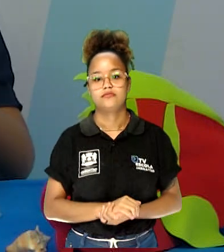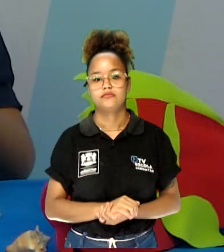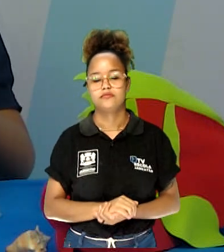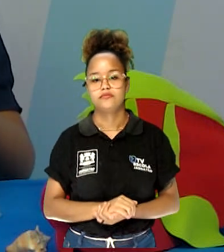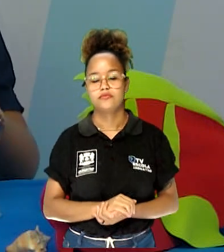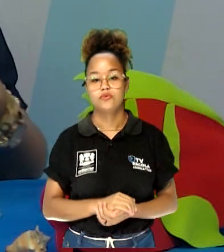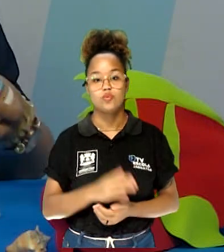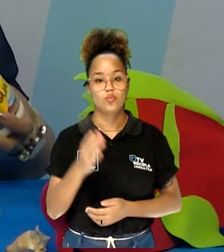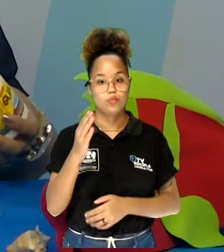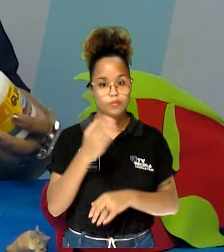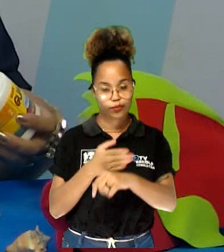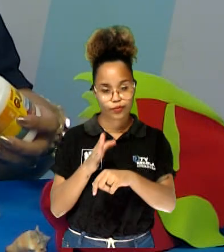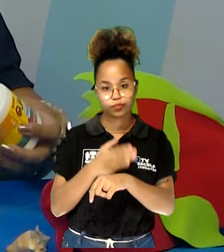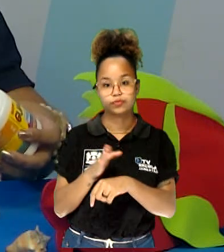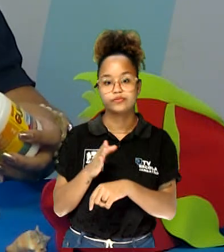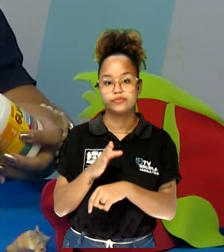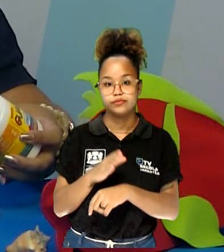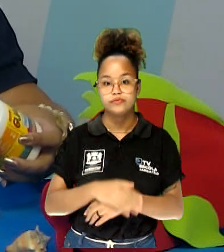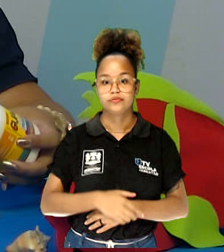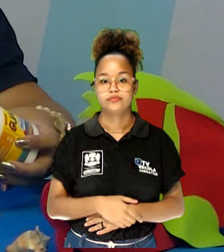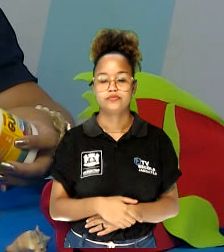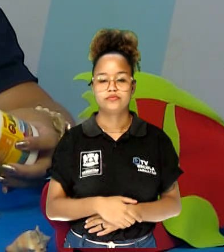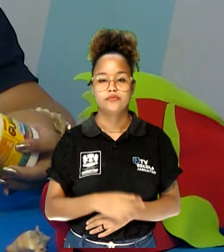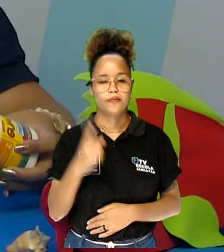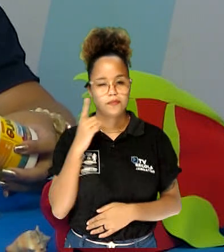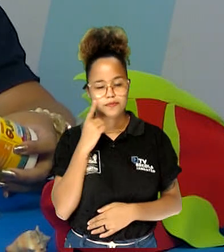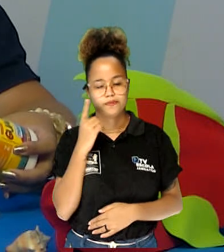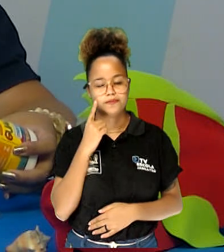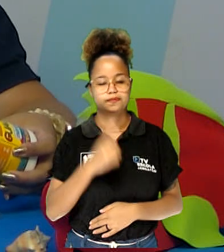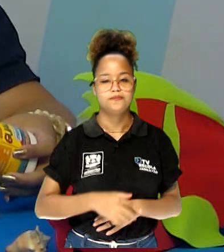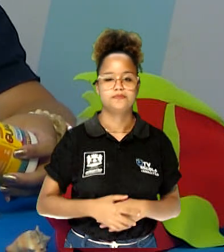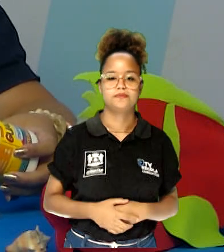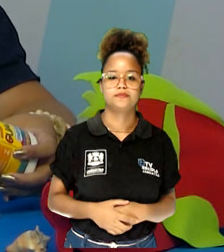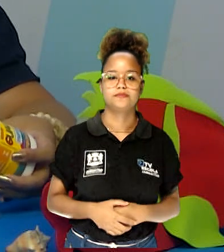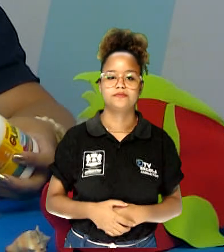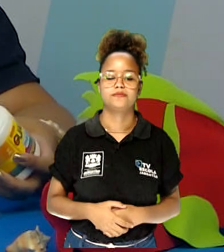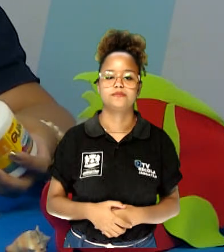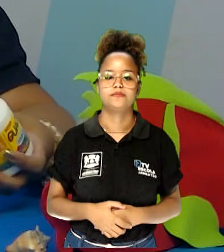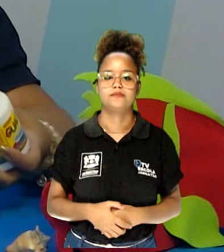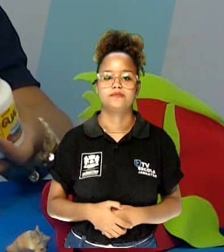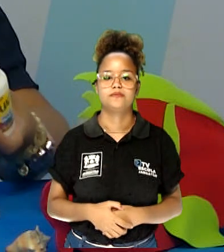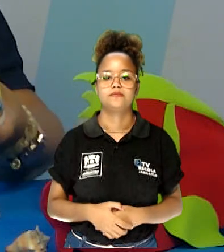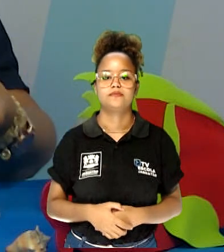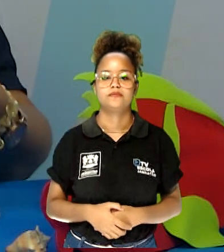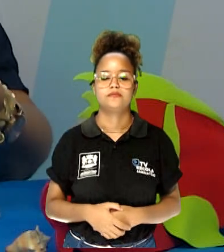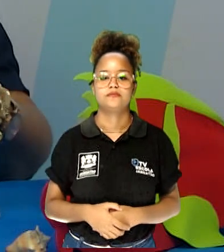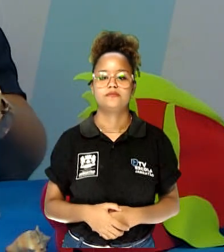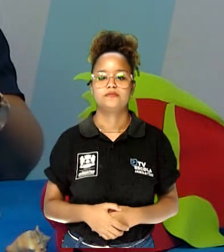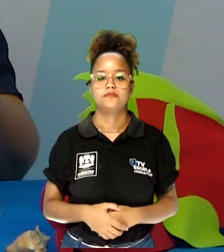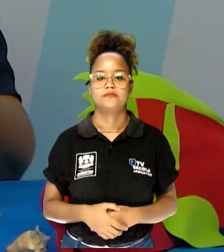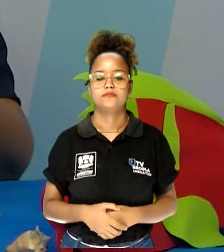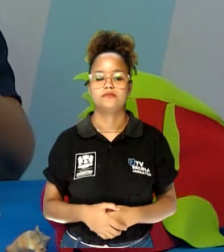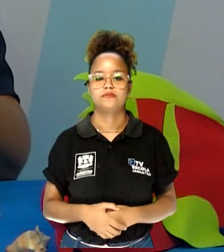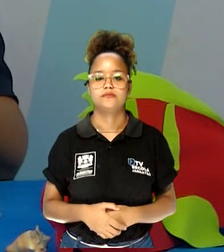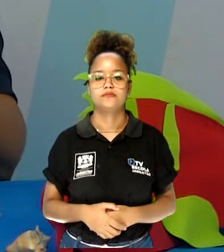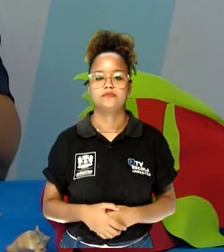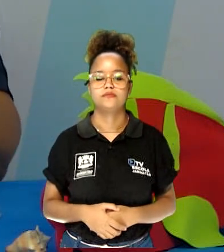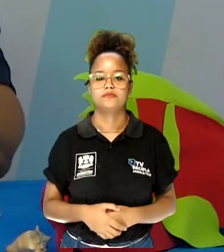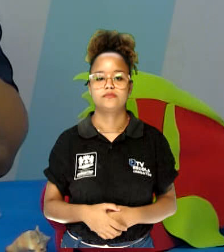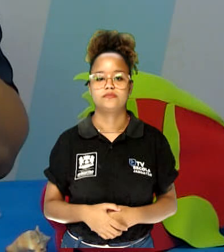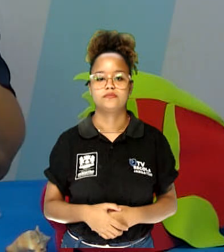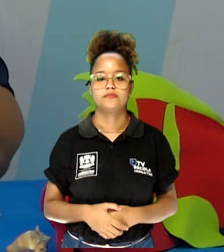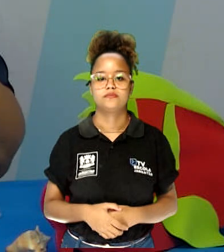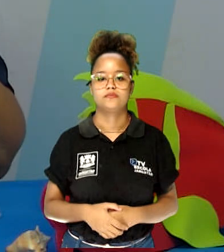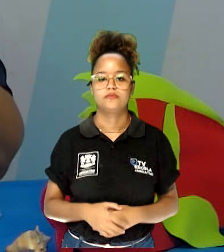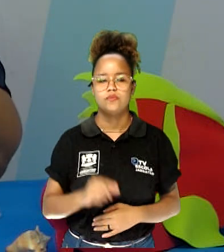tinta branca, um pouquinho de tinta branca, olha só. Derramei. Um